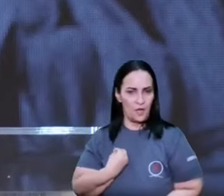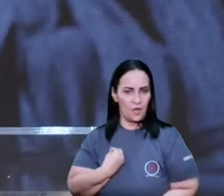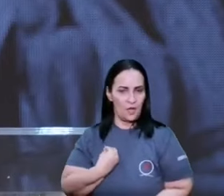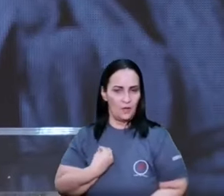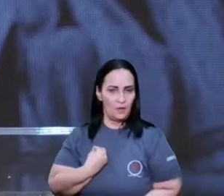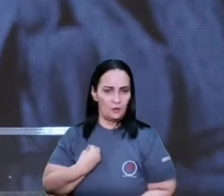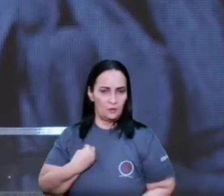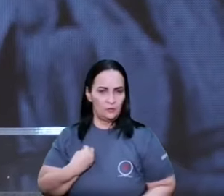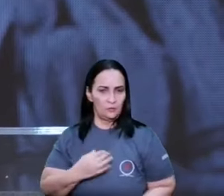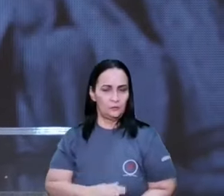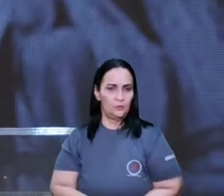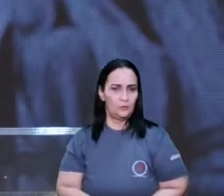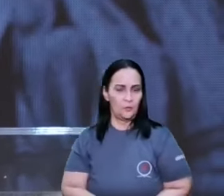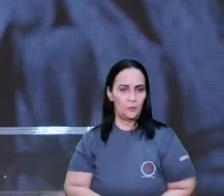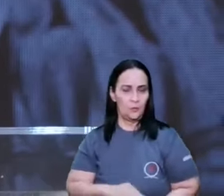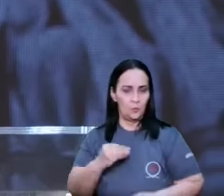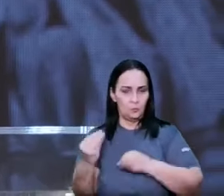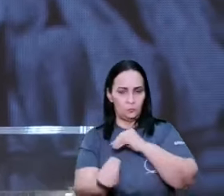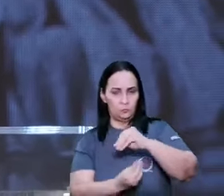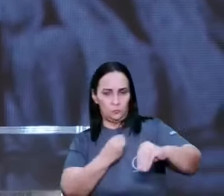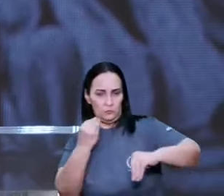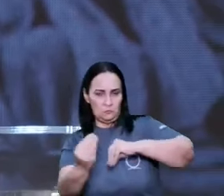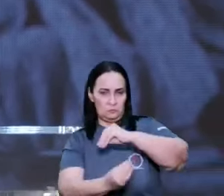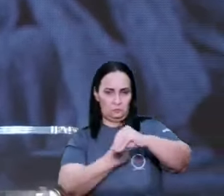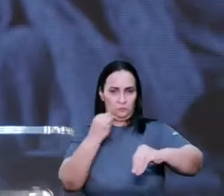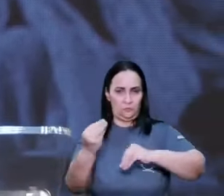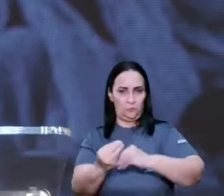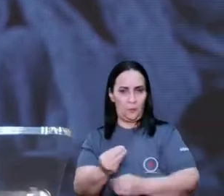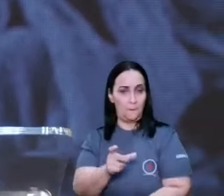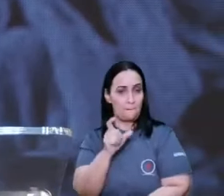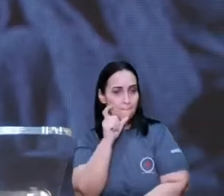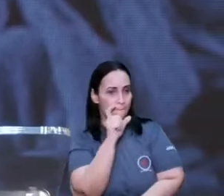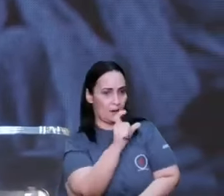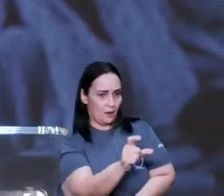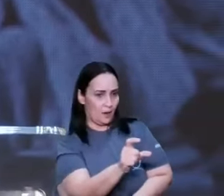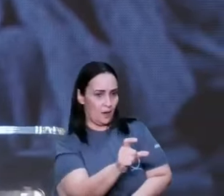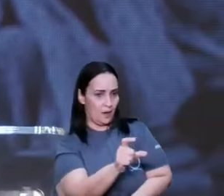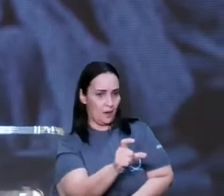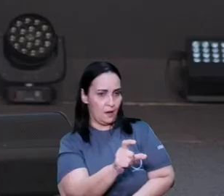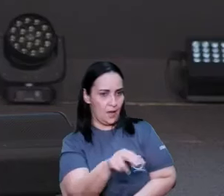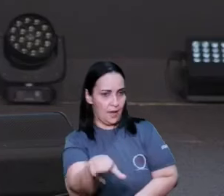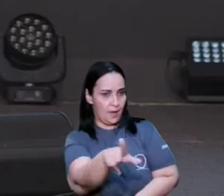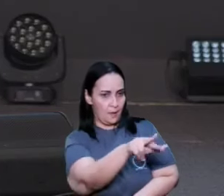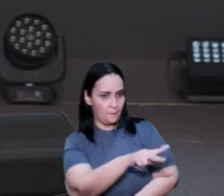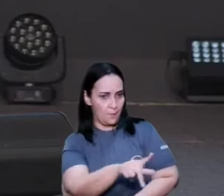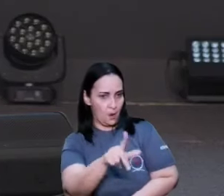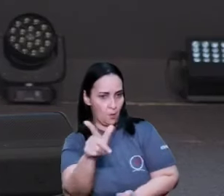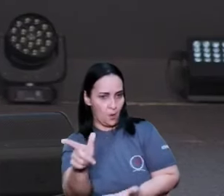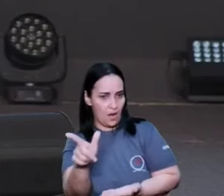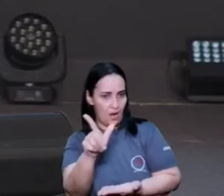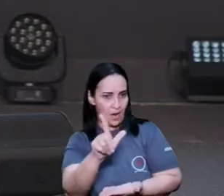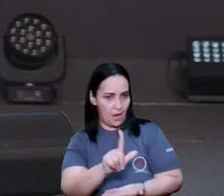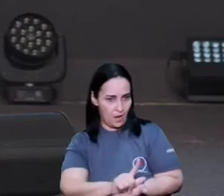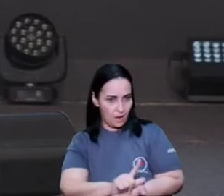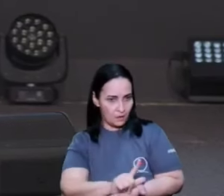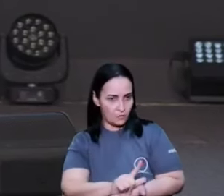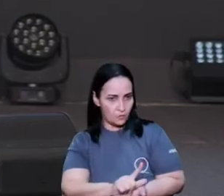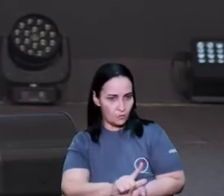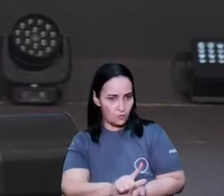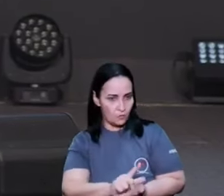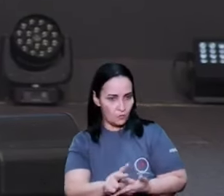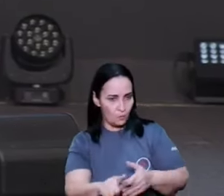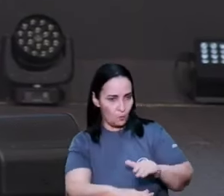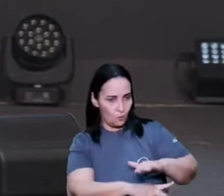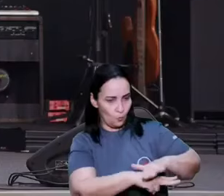palavra para ela e sabe qual era a palavra teu irmão há de ressuscitar só que ela não